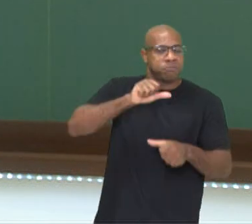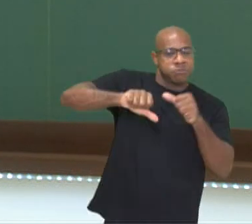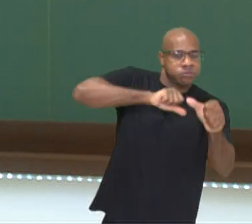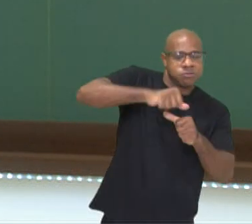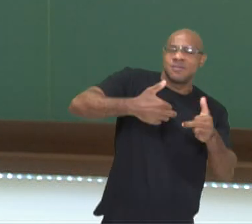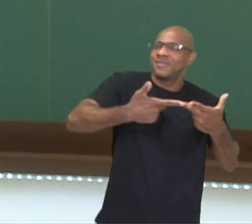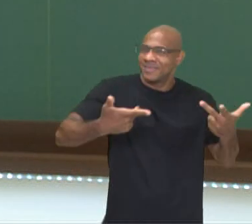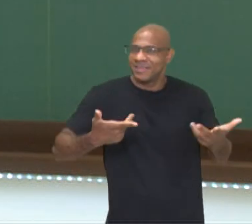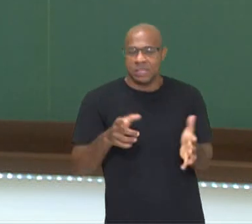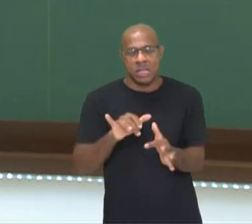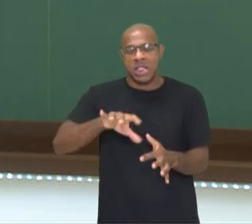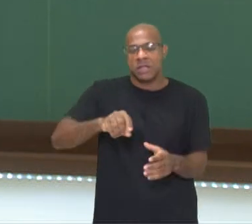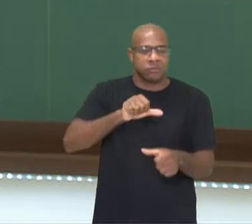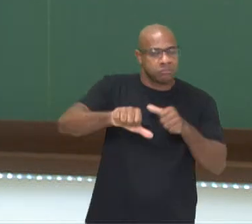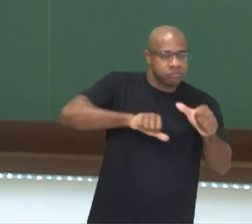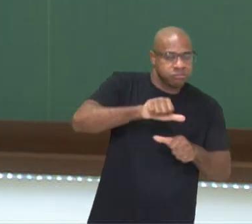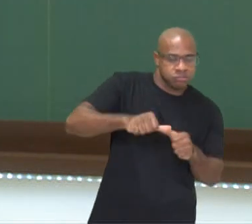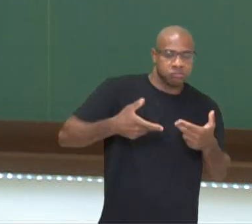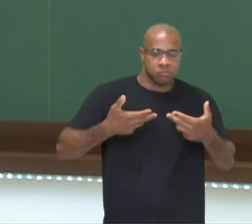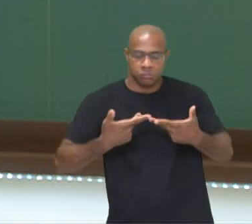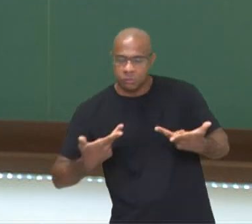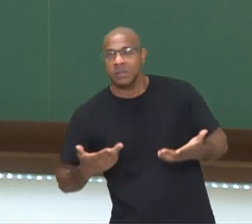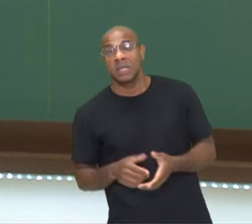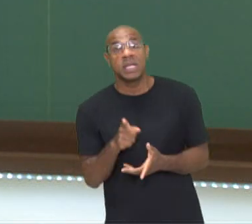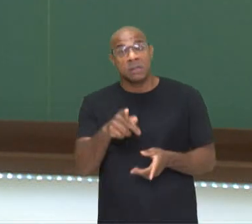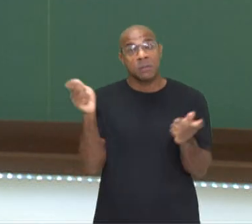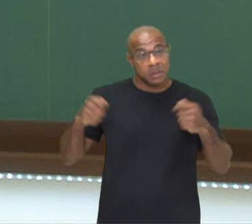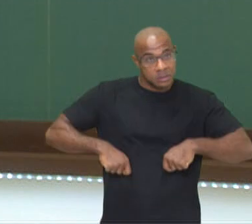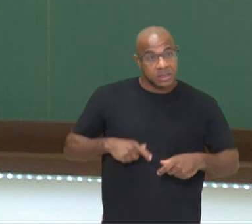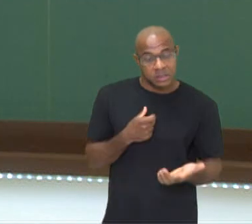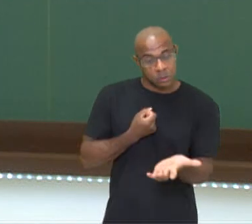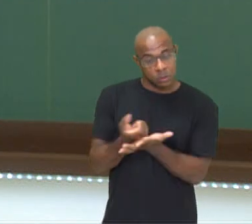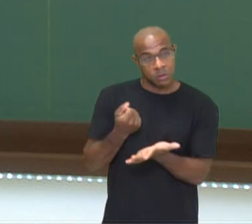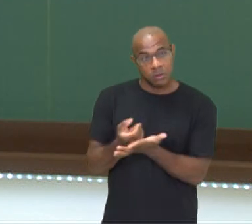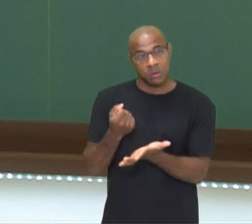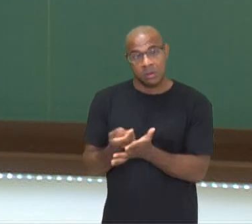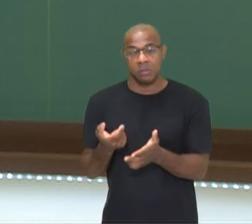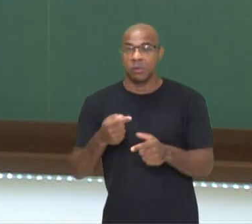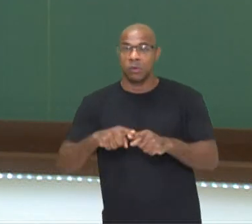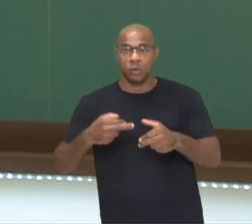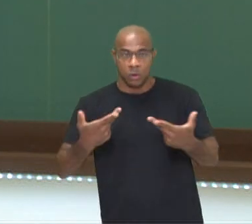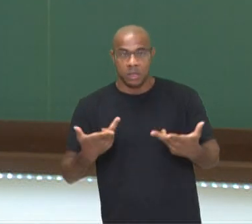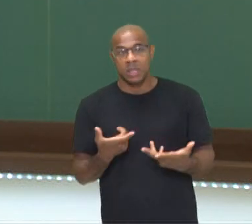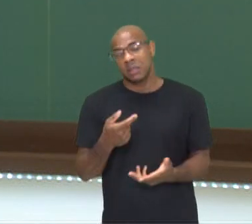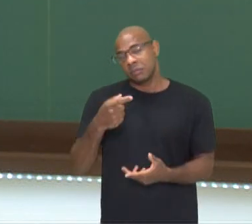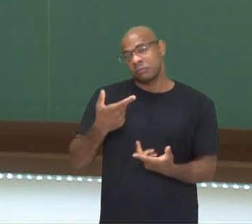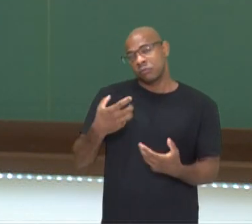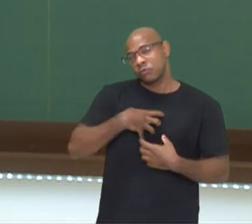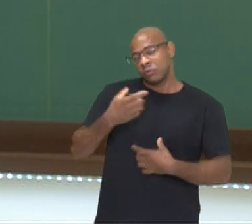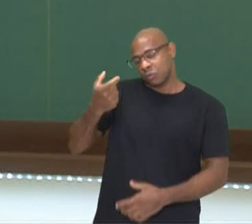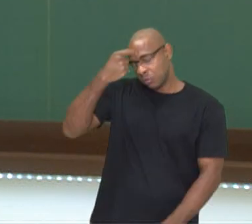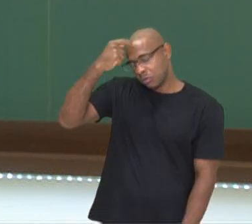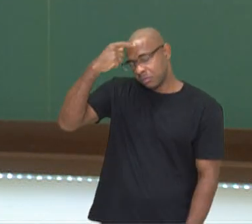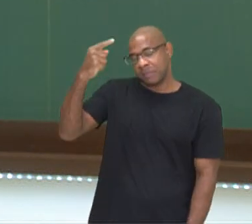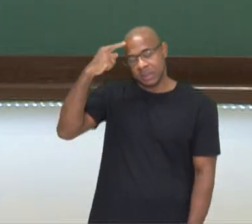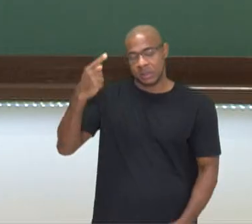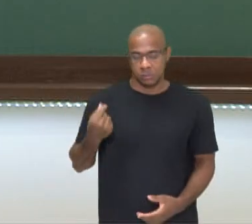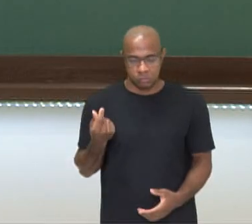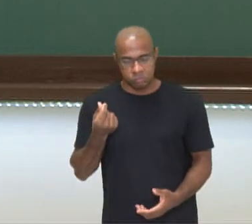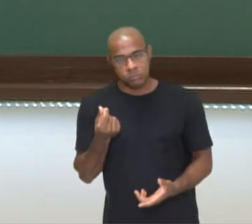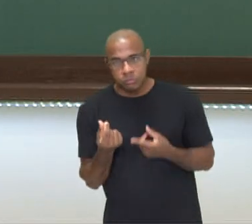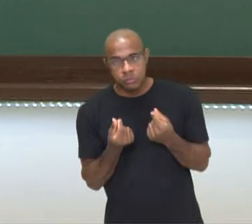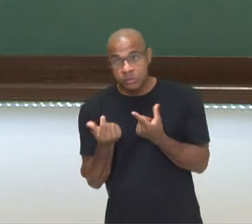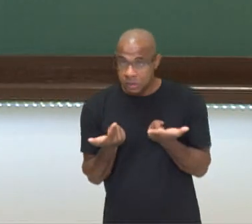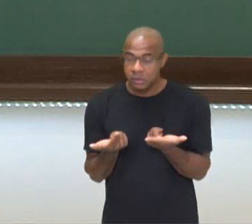analisar todas essas situações. Se você tiver a possibilidade de só consumir produtos de forma consciente, pensando no seu bolso e pensando no nosso